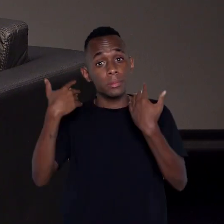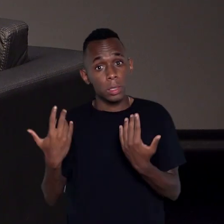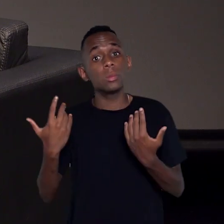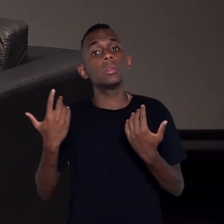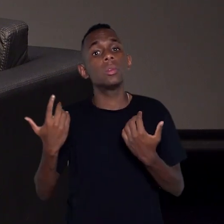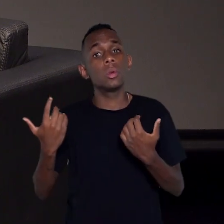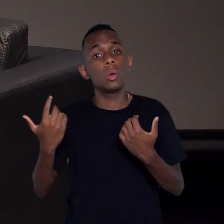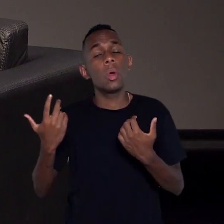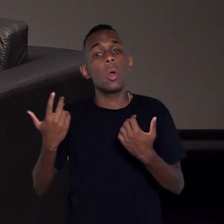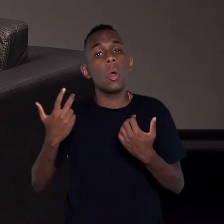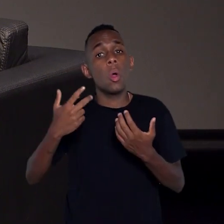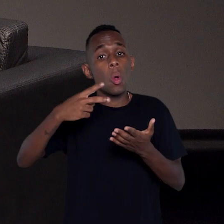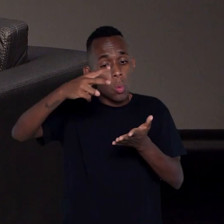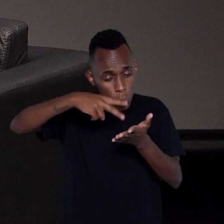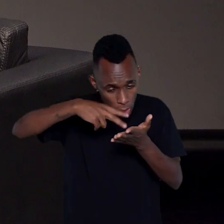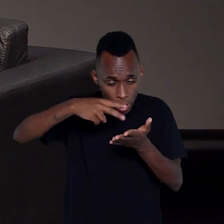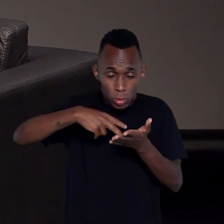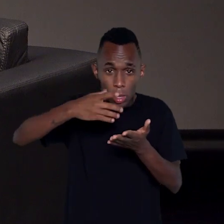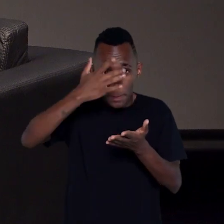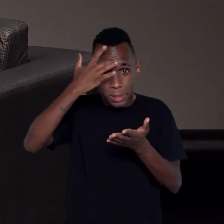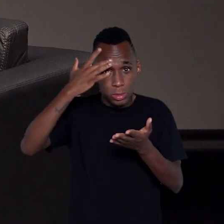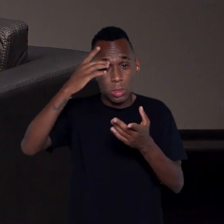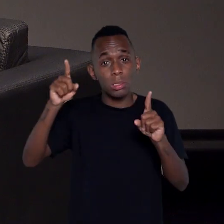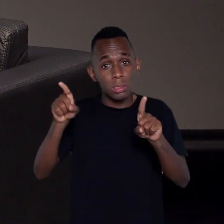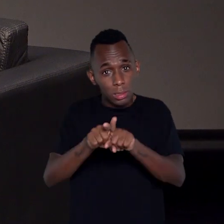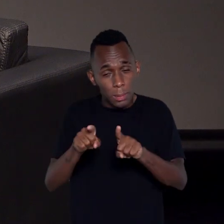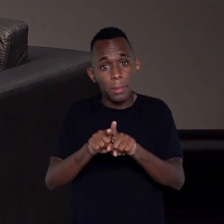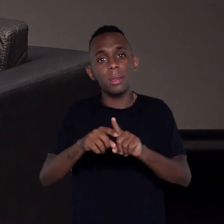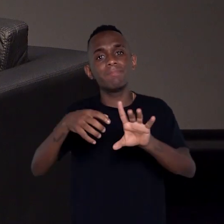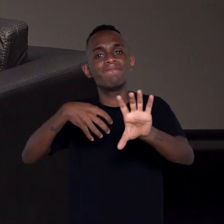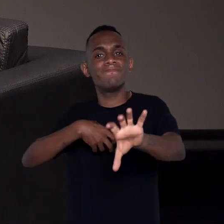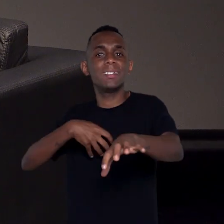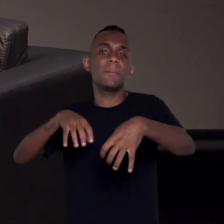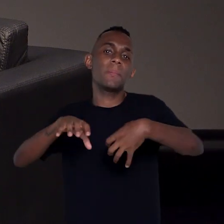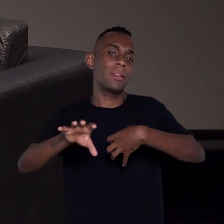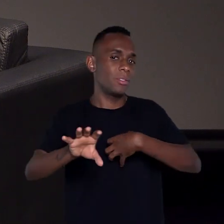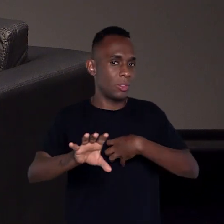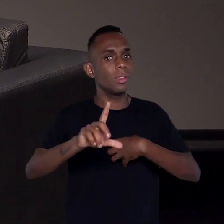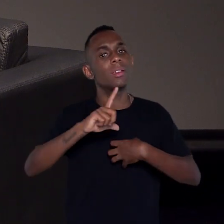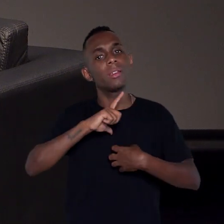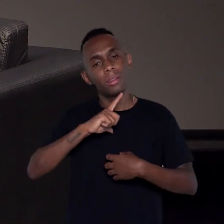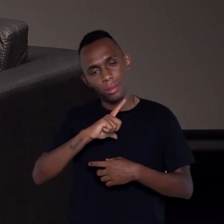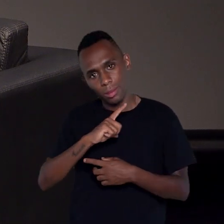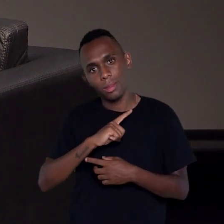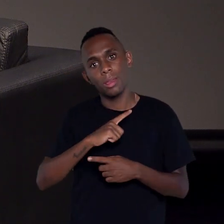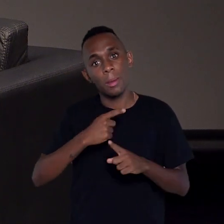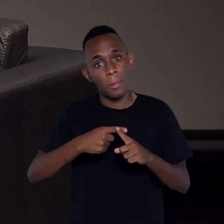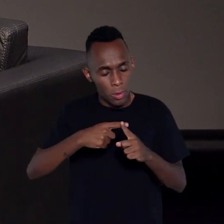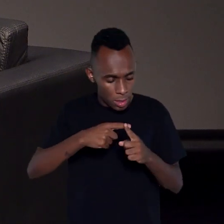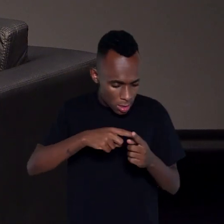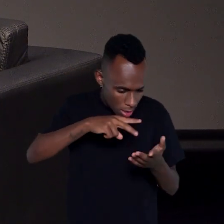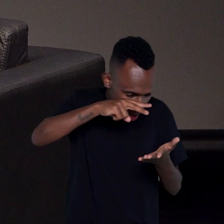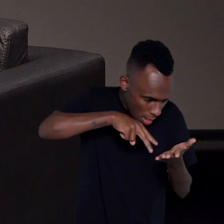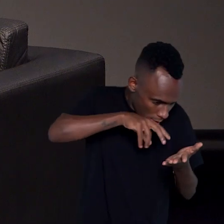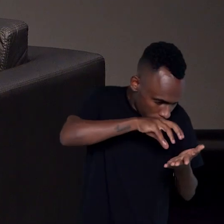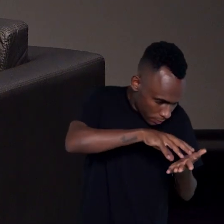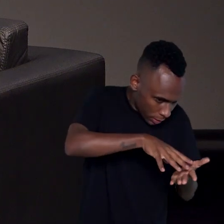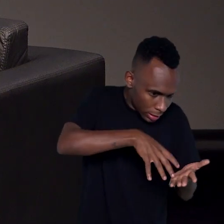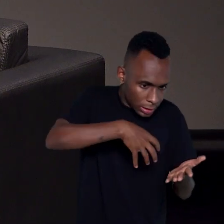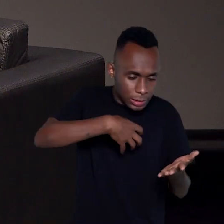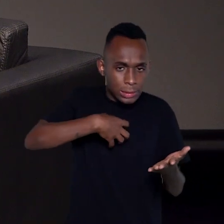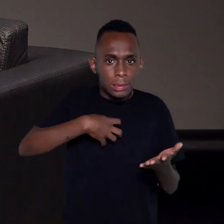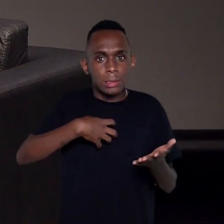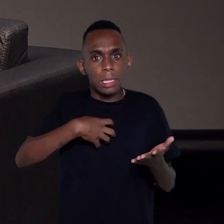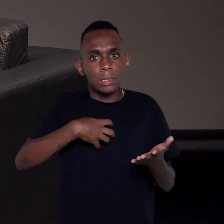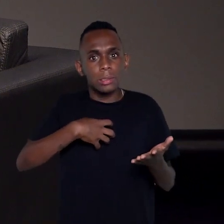neste lugar de compreender o outro, né? De poder ser tocado por aquilo que a história está narrando,